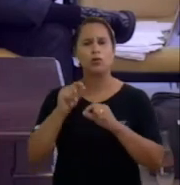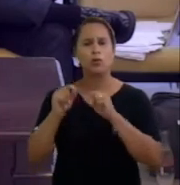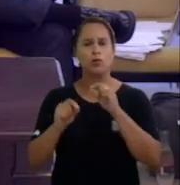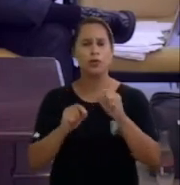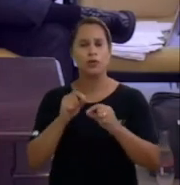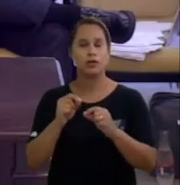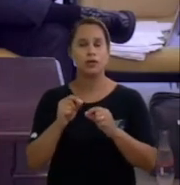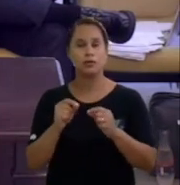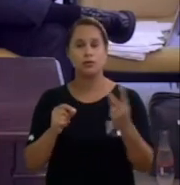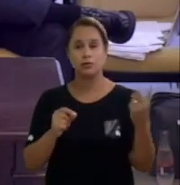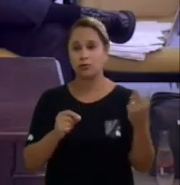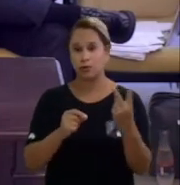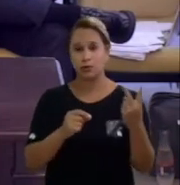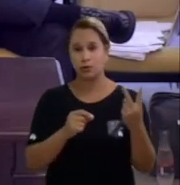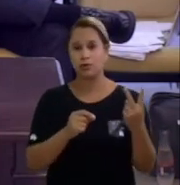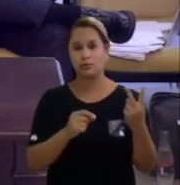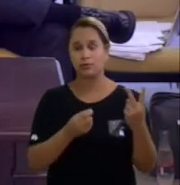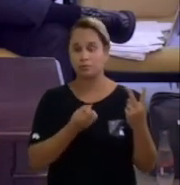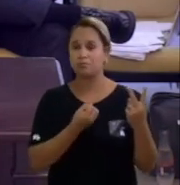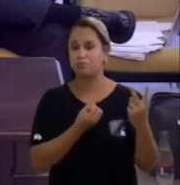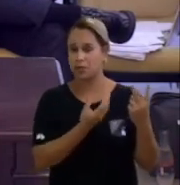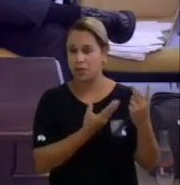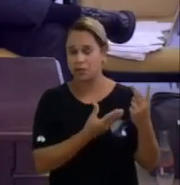os beneficiários, metade seria R$